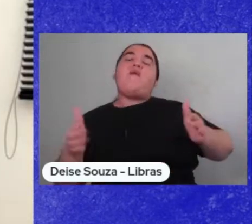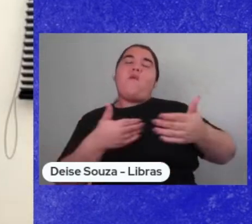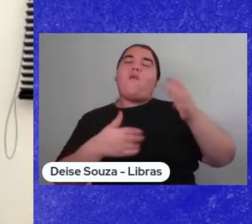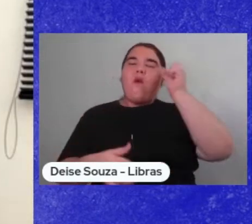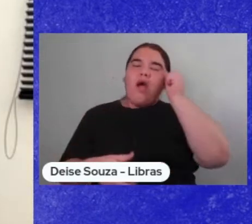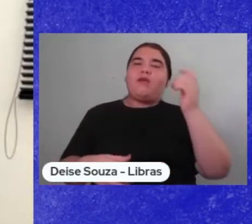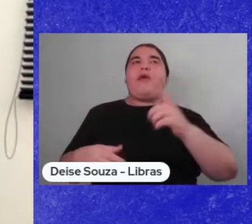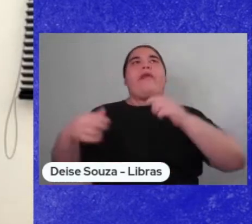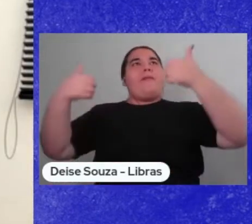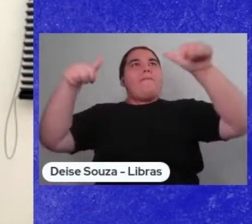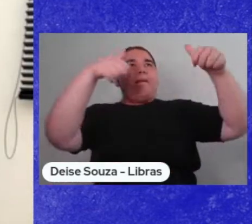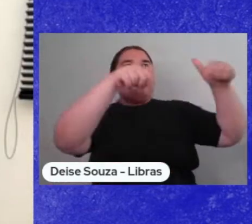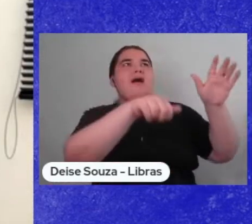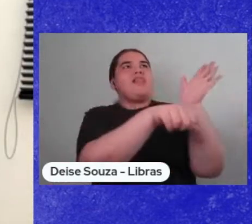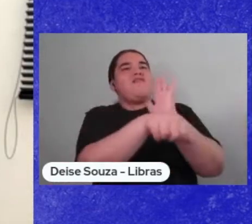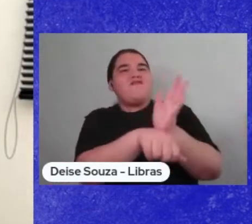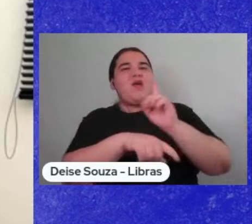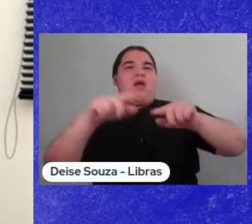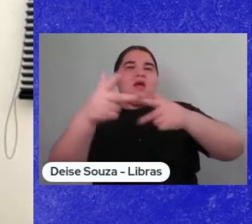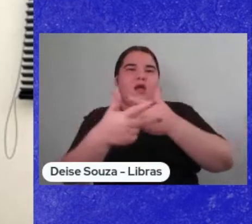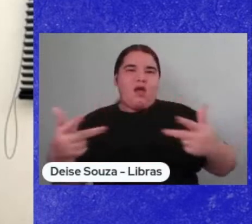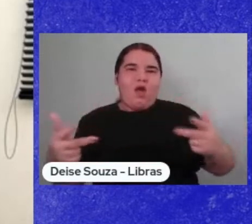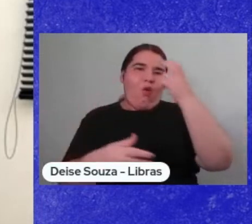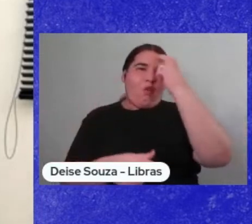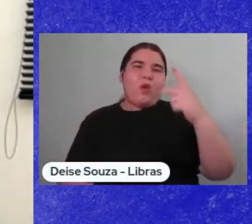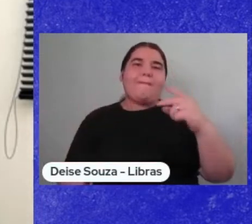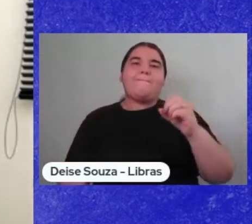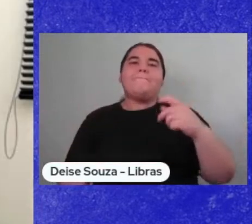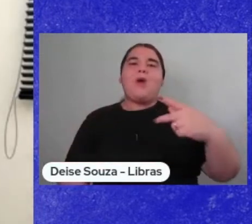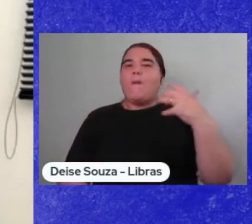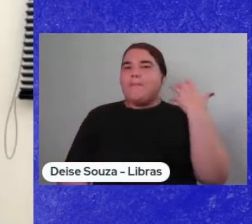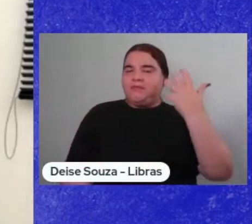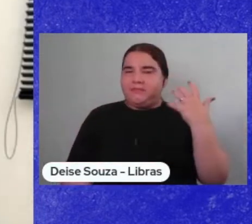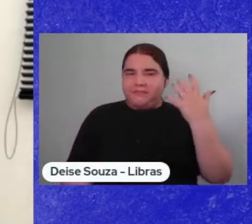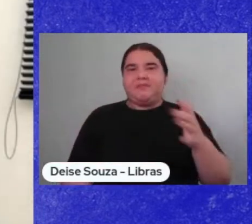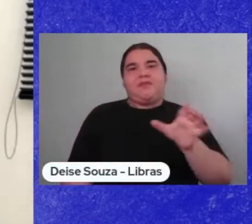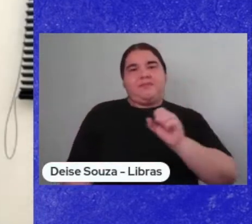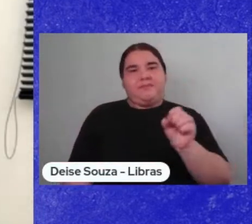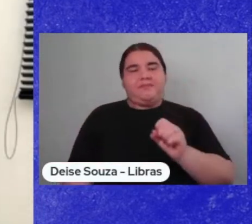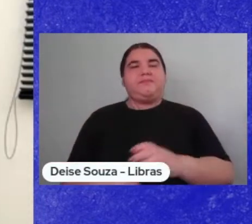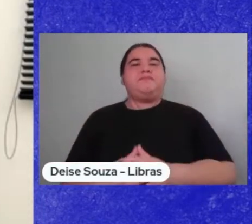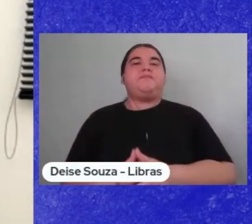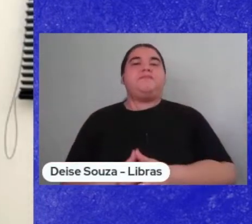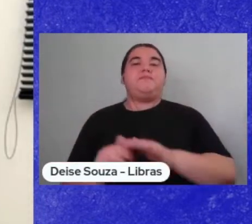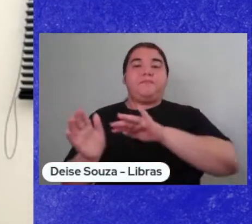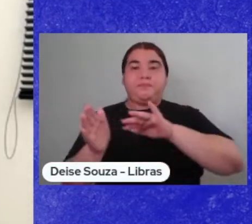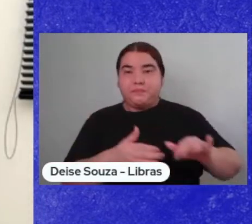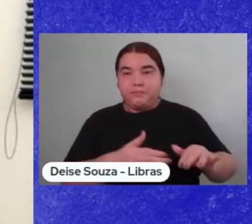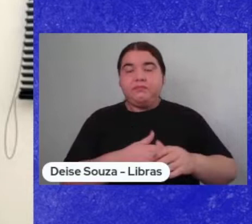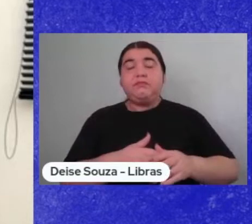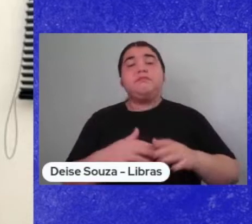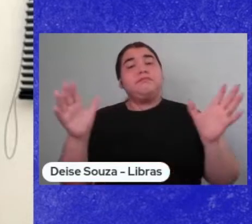filme, alguns elementos da cultura pop, que eu gosto bastante. Falando um pouco sobre a